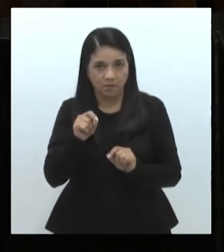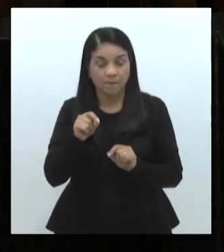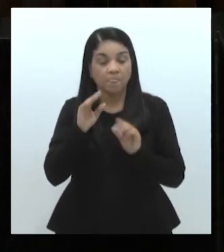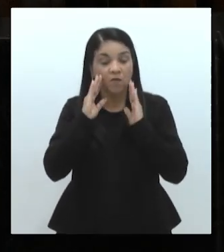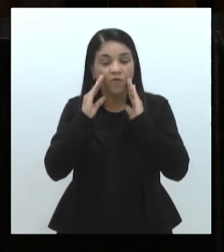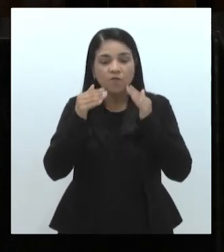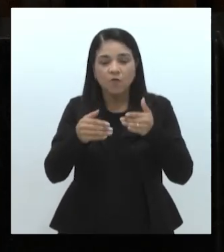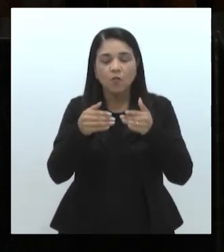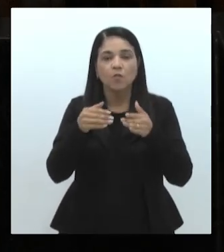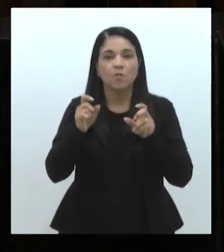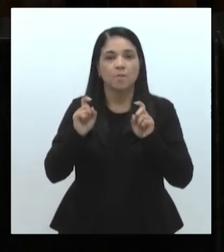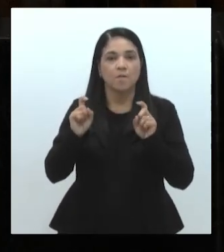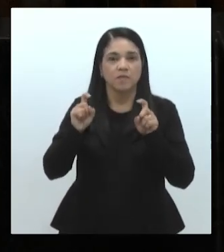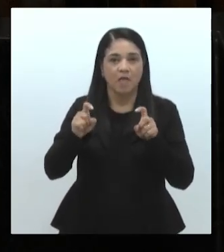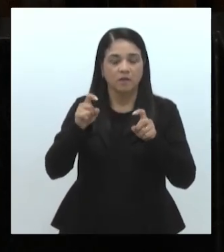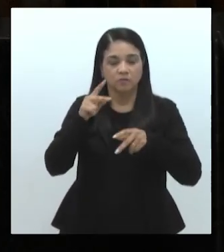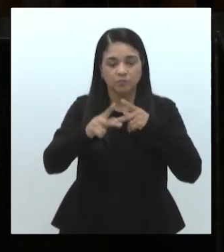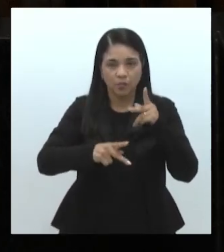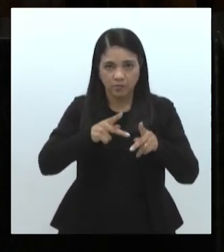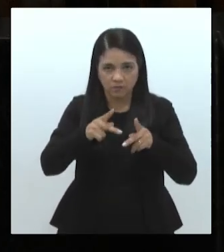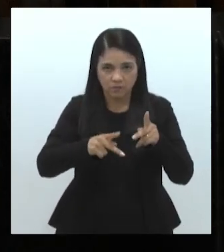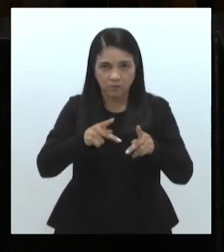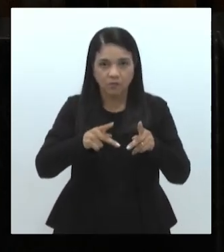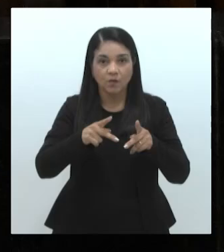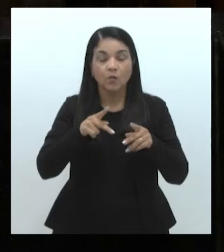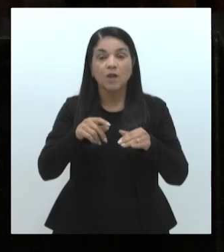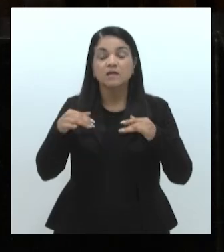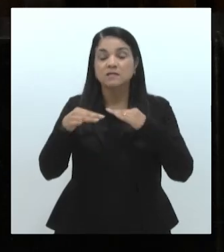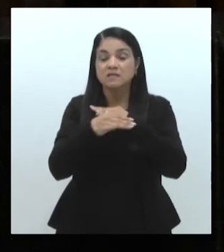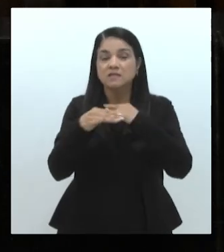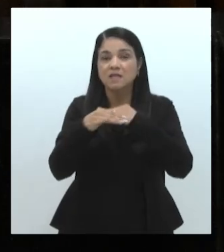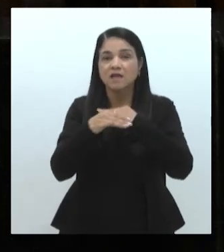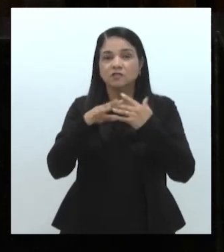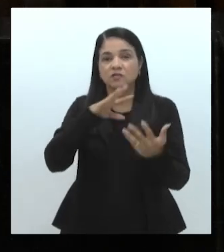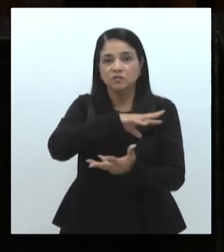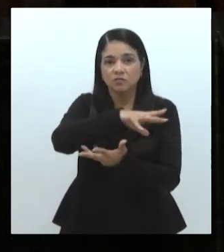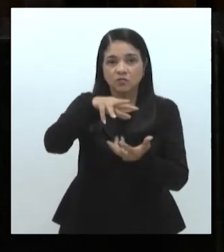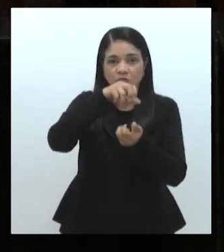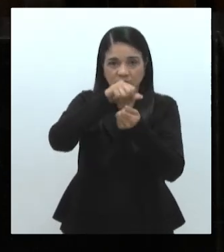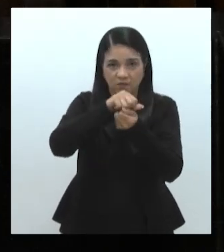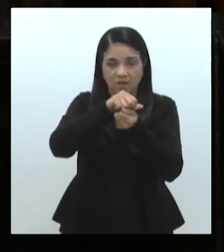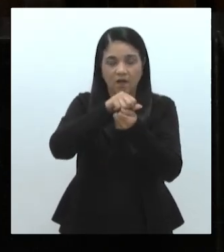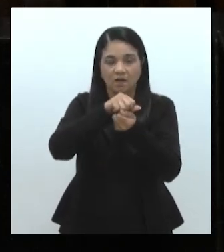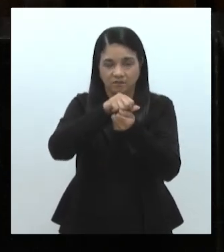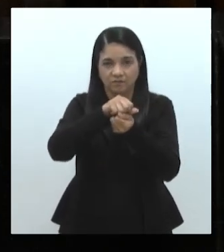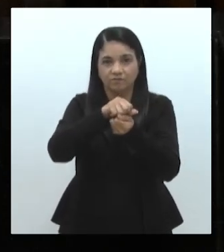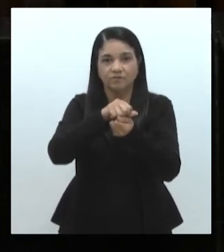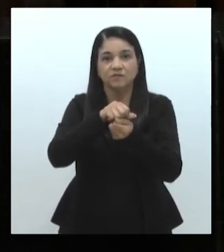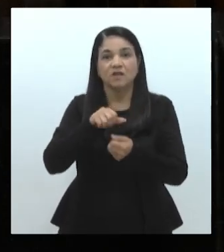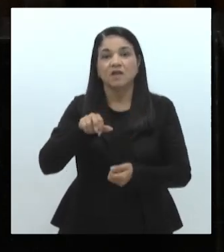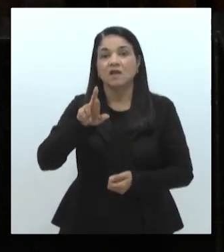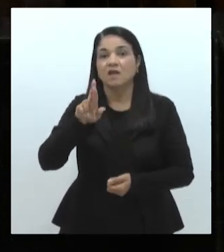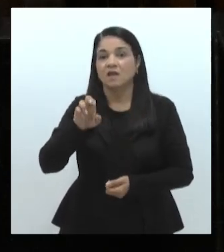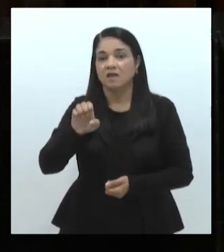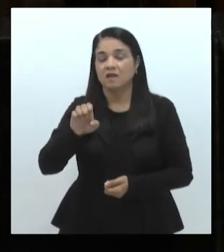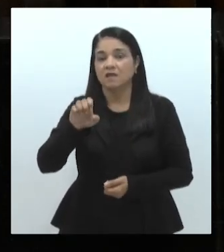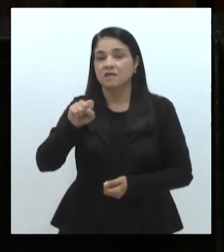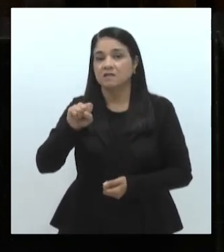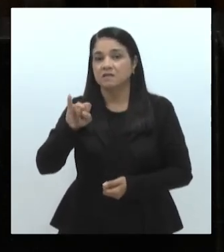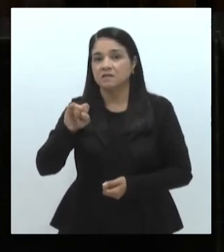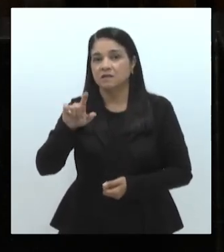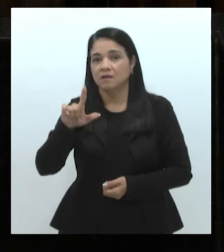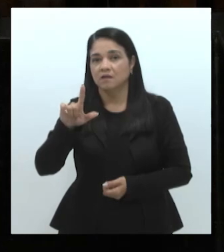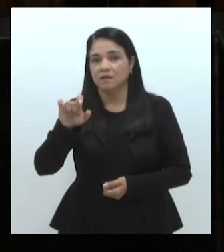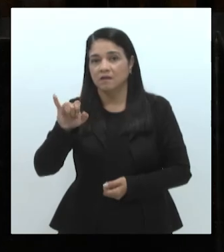do nosso mandato popular em construir cidades sustentáveis e resilientes. Nós ainda estamos no verão, nós ainda estamos